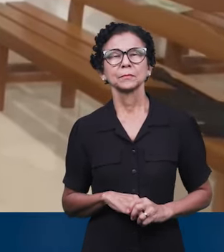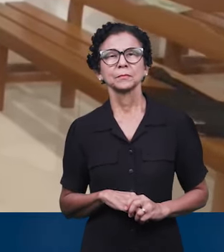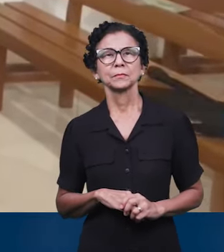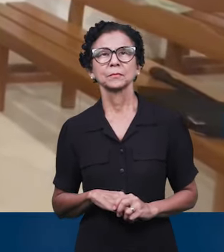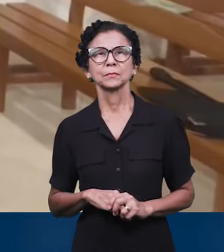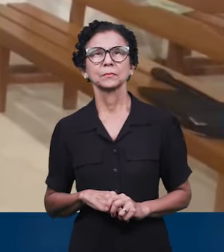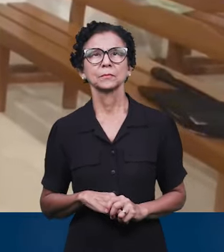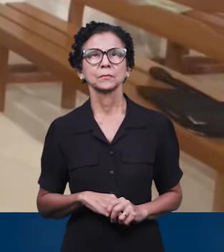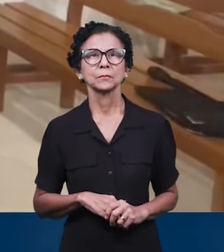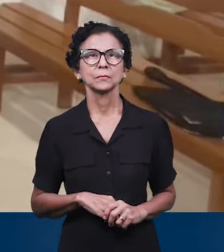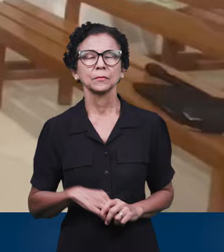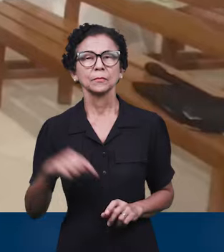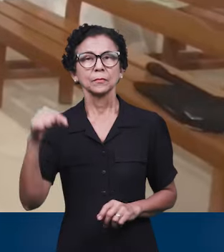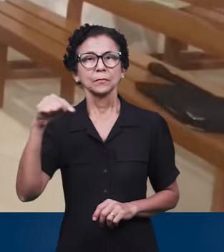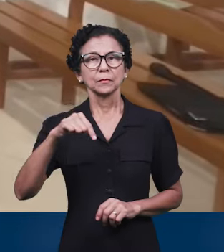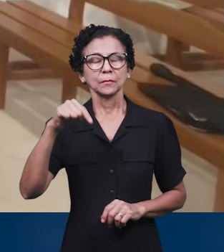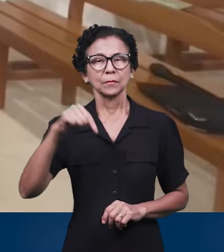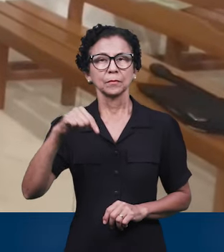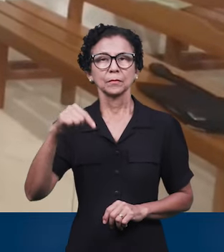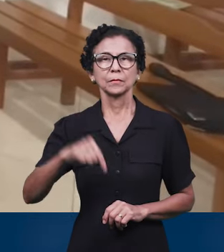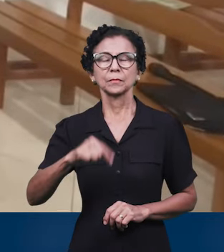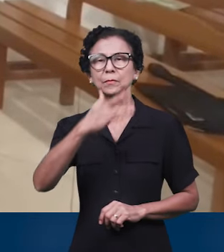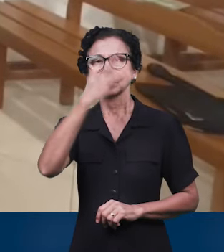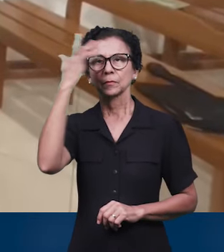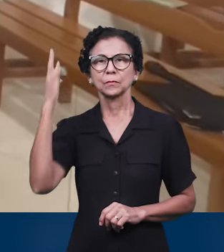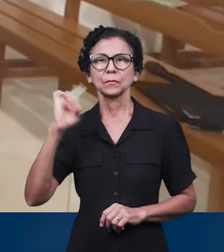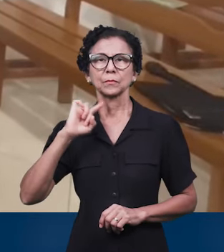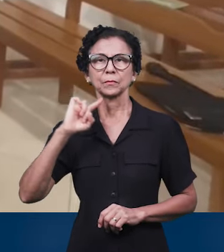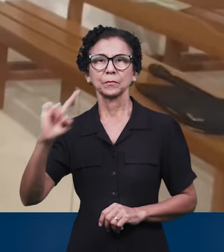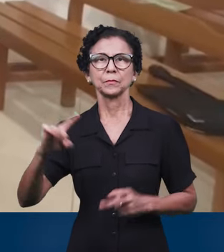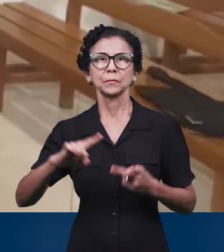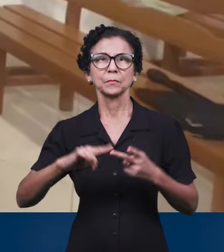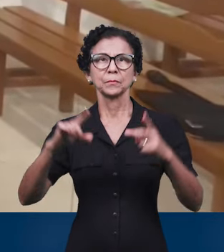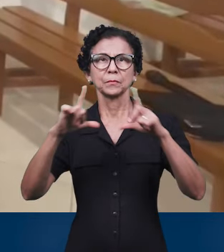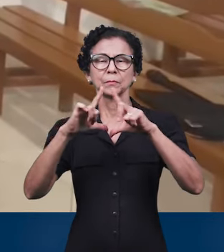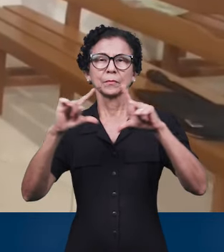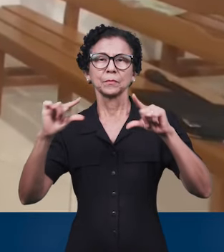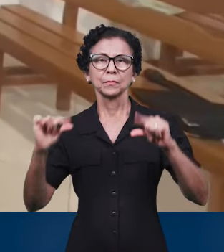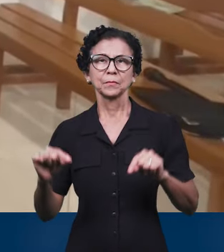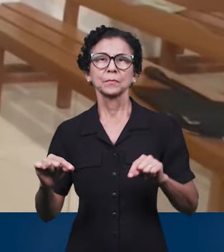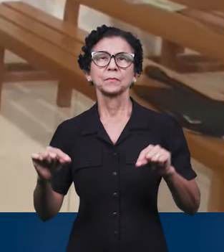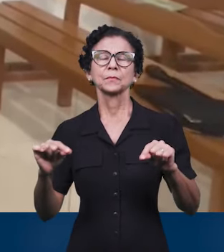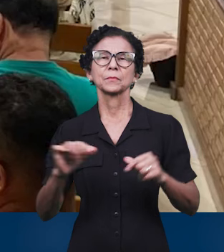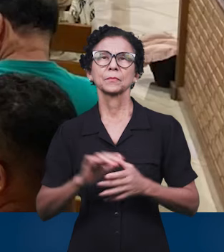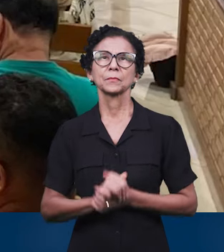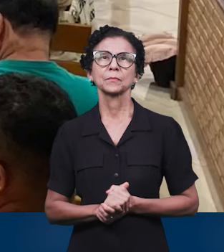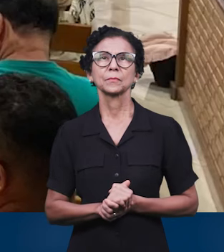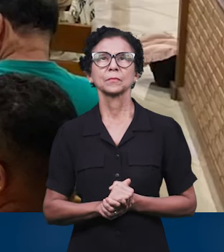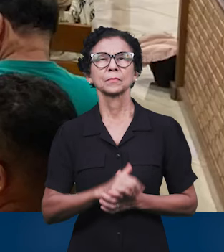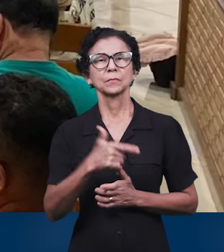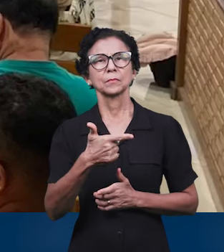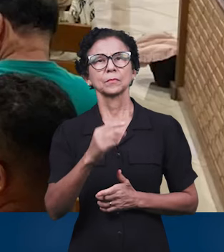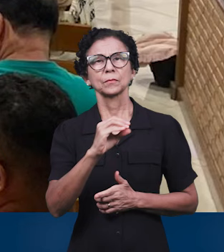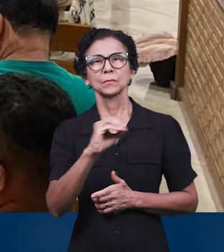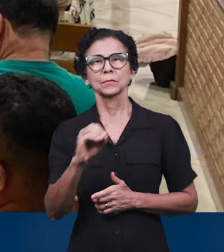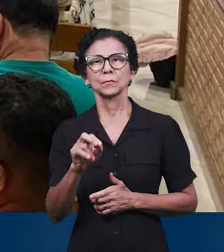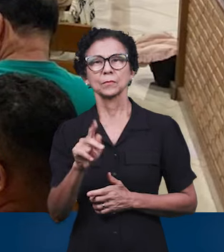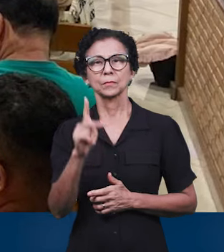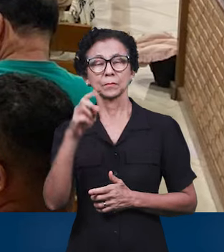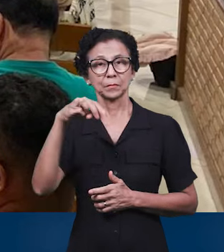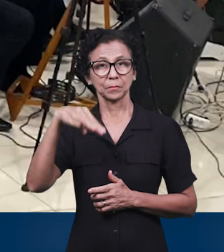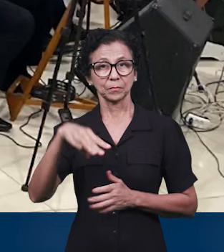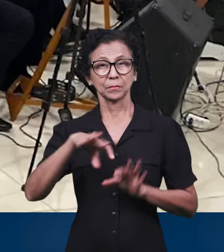área sul, estiveram aqui trazendo a caravana do Evangelho Sem Fronteiras. Sexta-feira foi um culto abençoado.